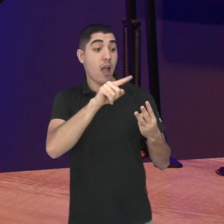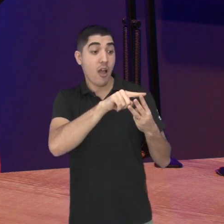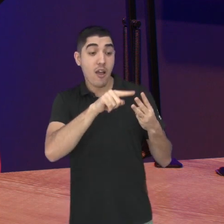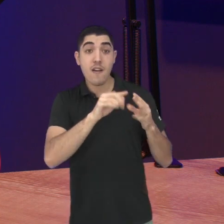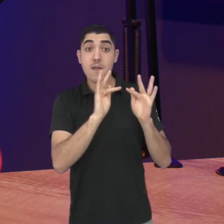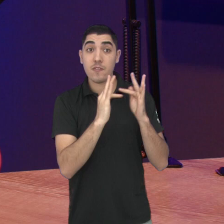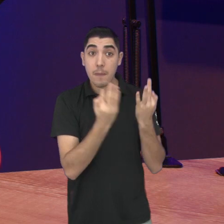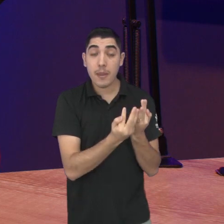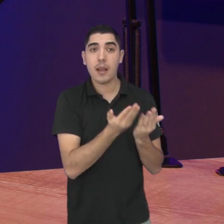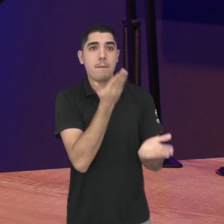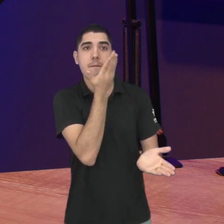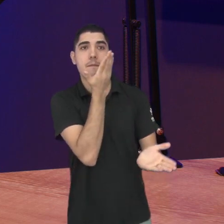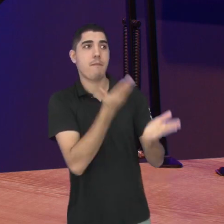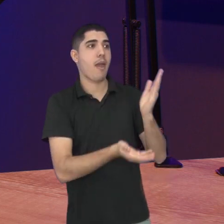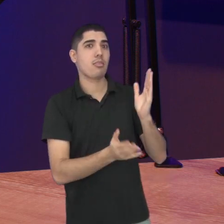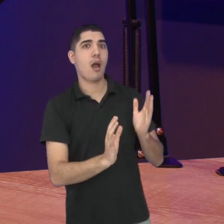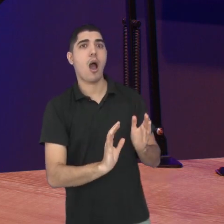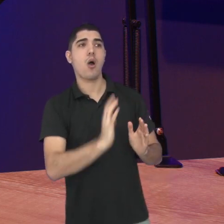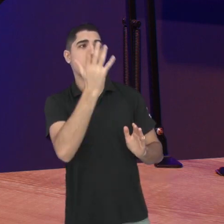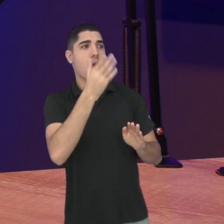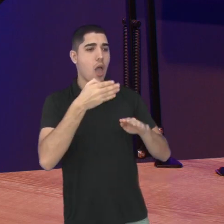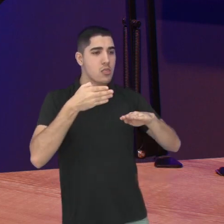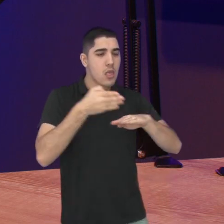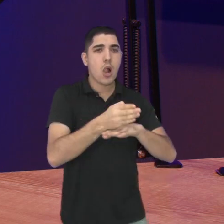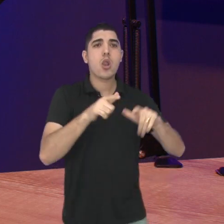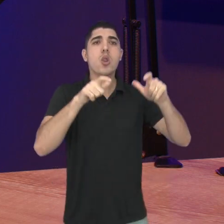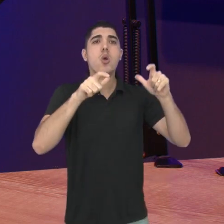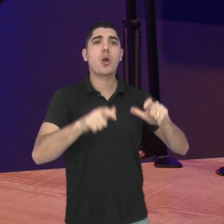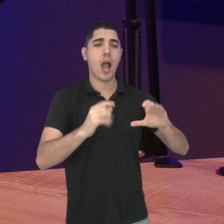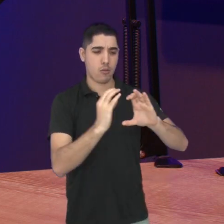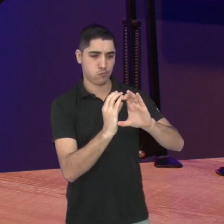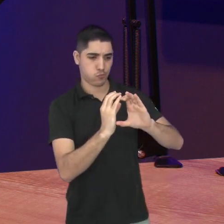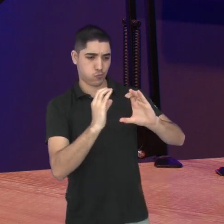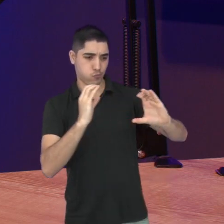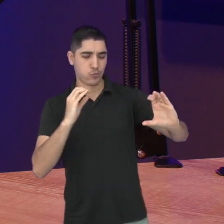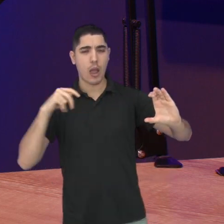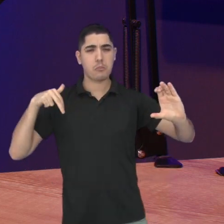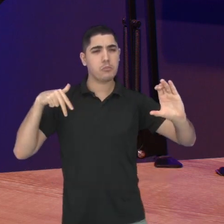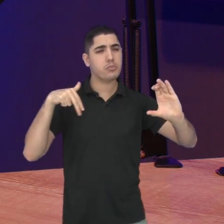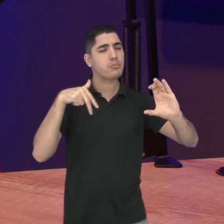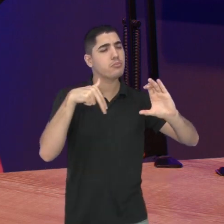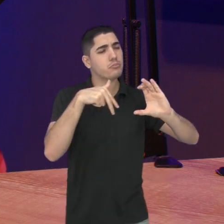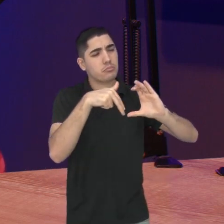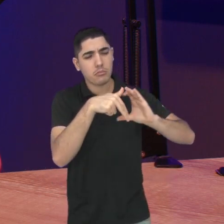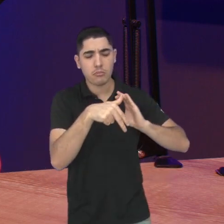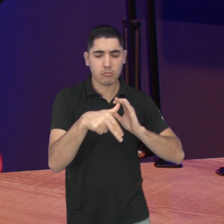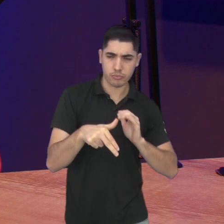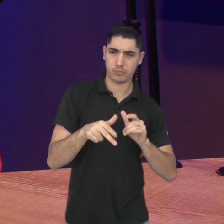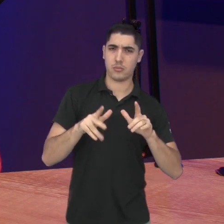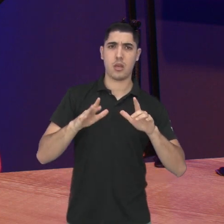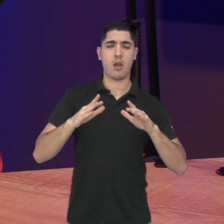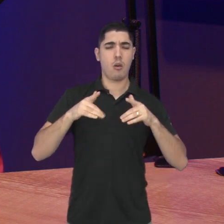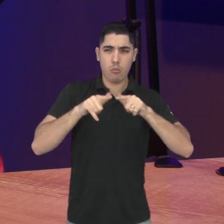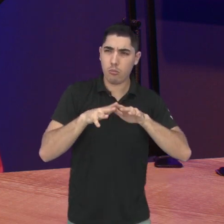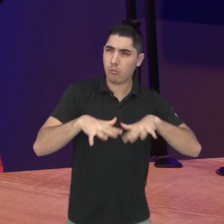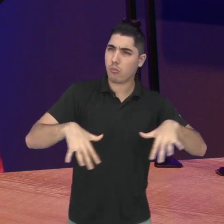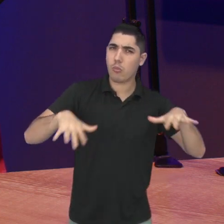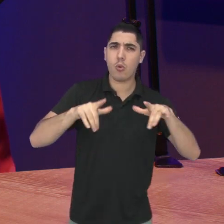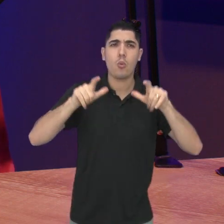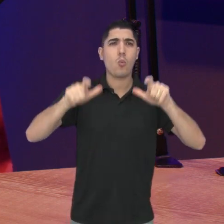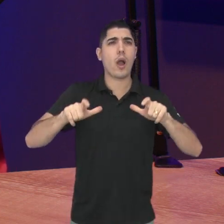perde e eles acabam entrando em um túnel. E daí eles vão parar então num mundo diferente, num mundo em que existem